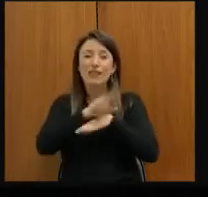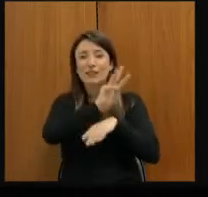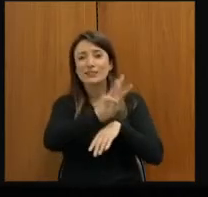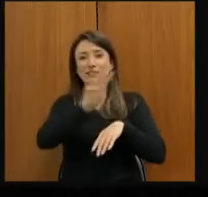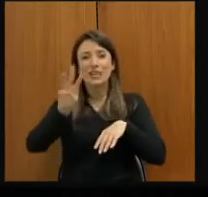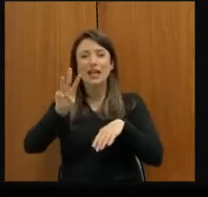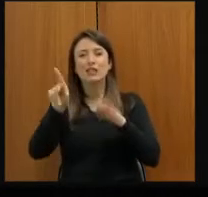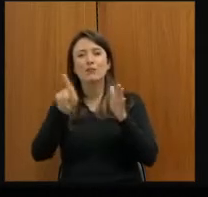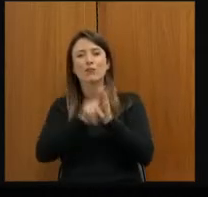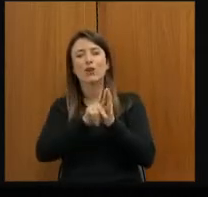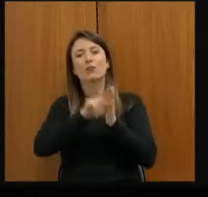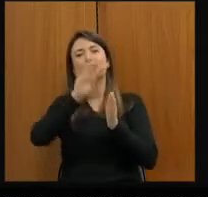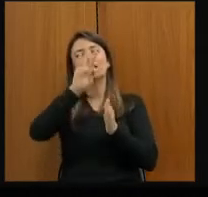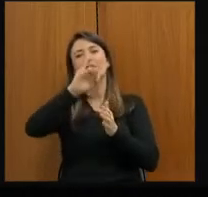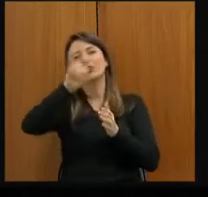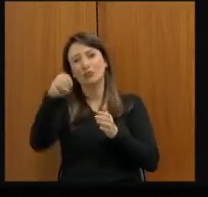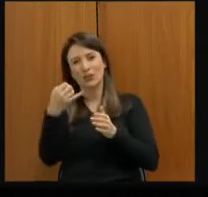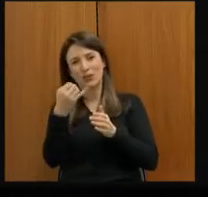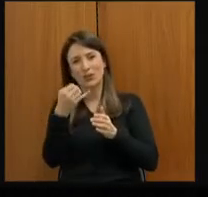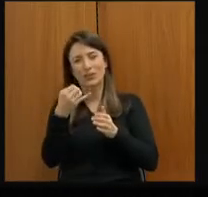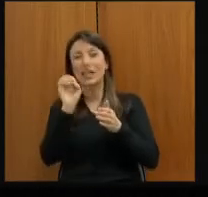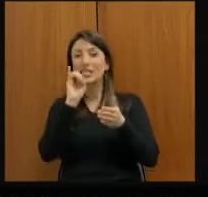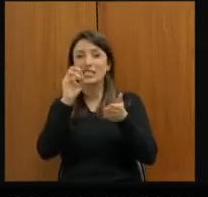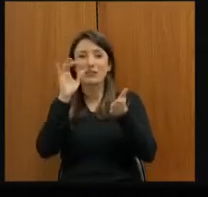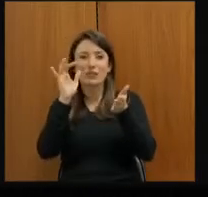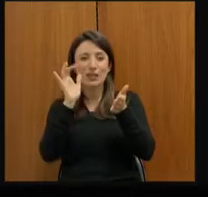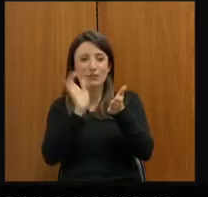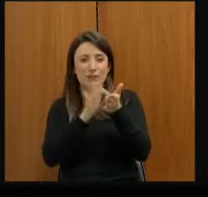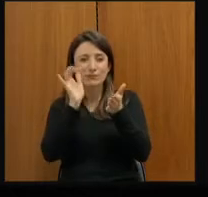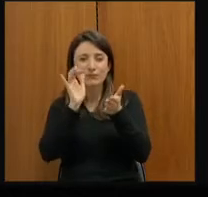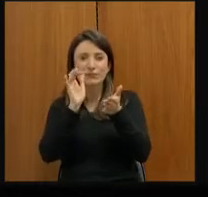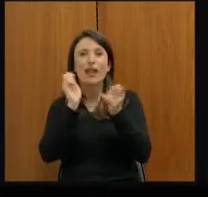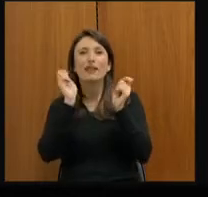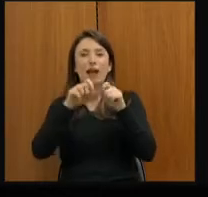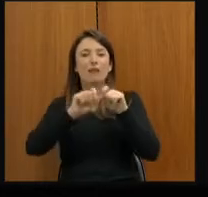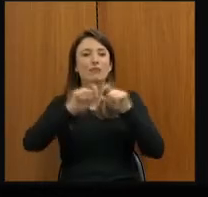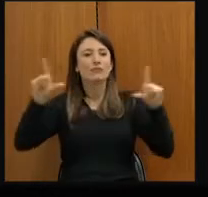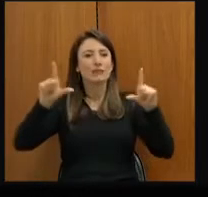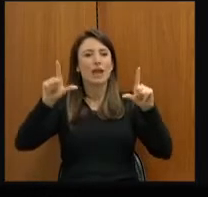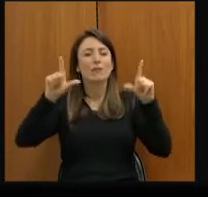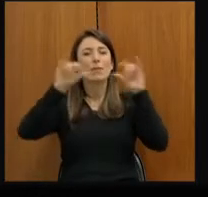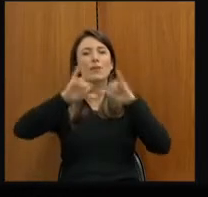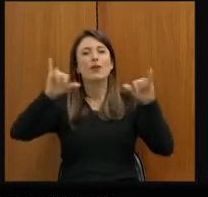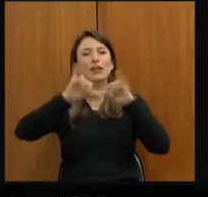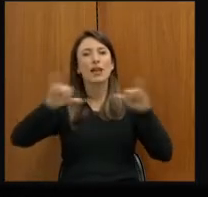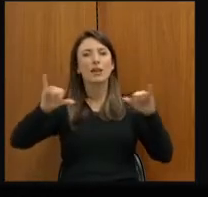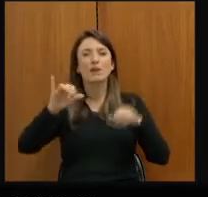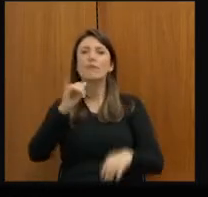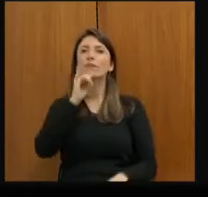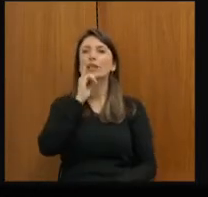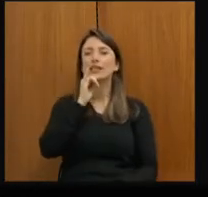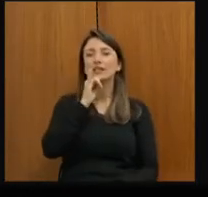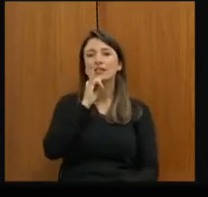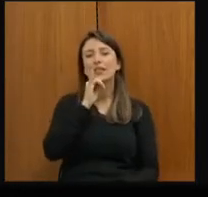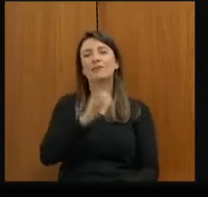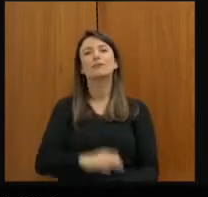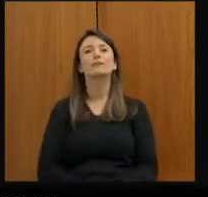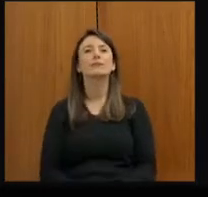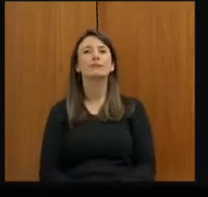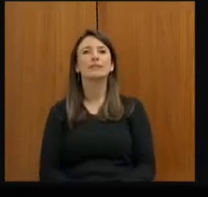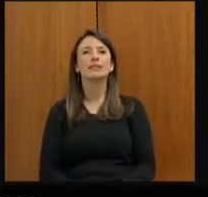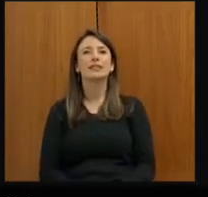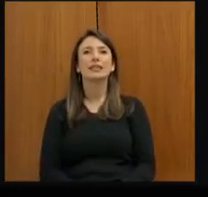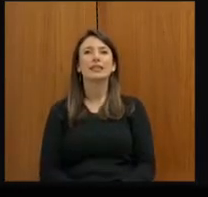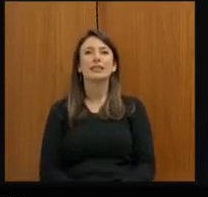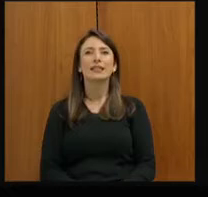quando bater a mão na tela vai direto para o programa então nós temos por exemplo é nós temos